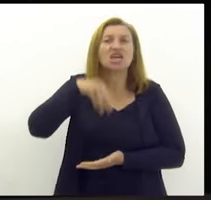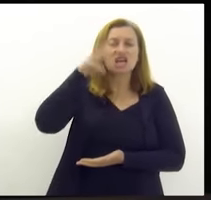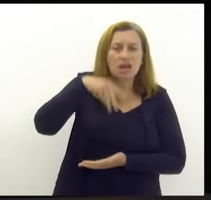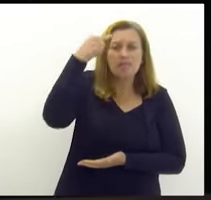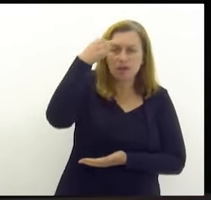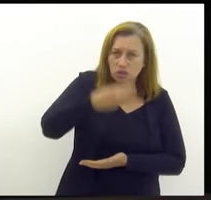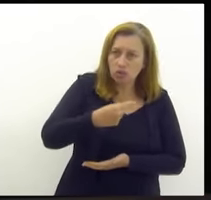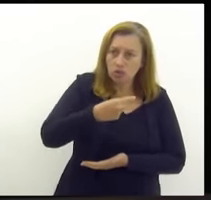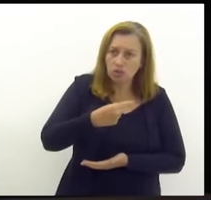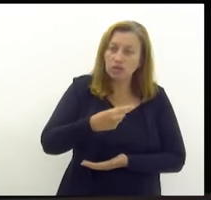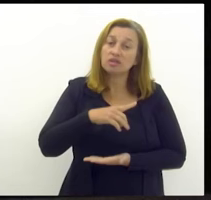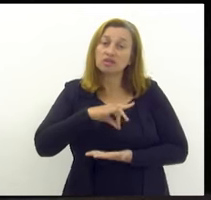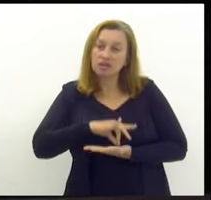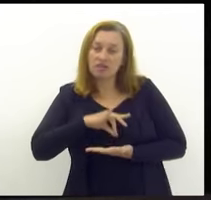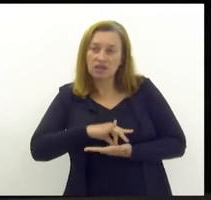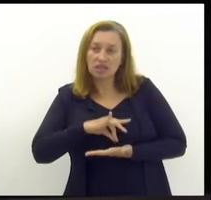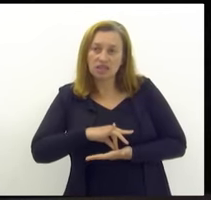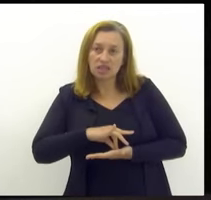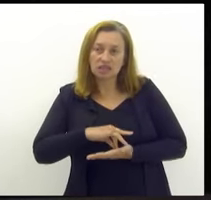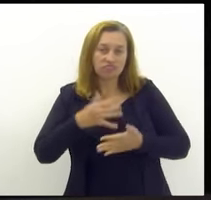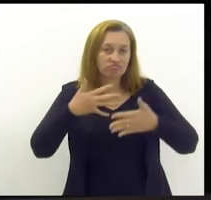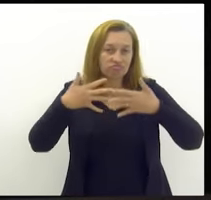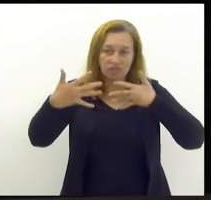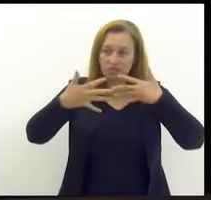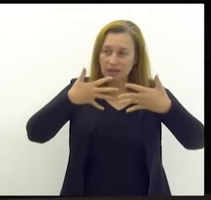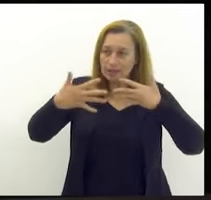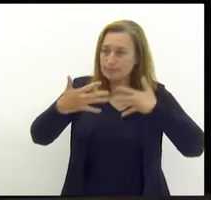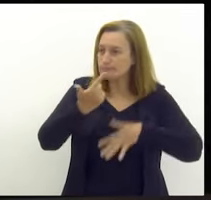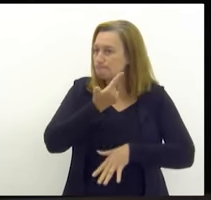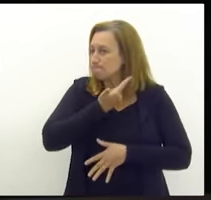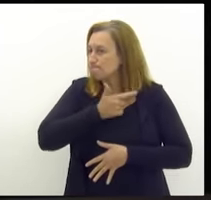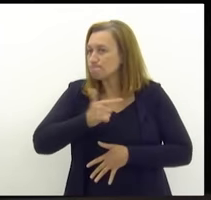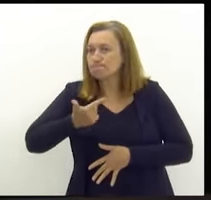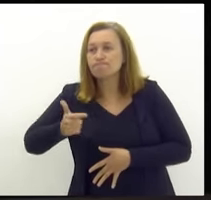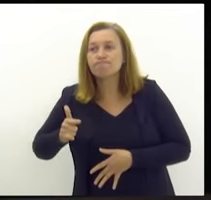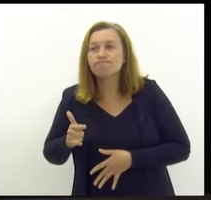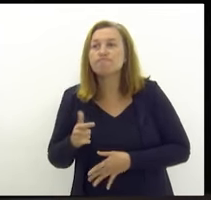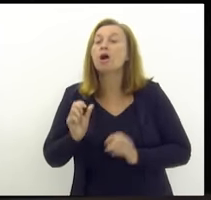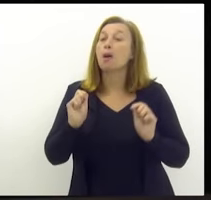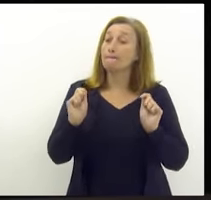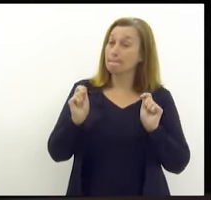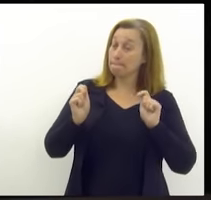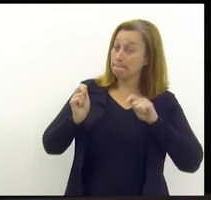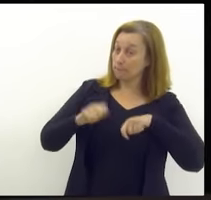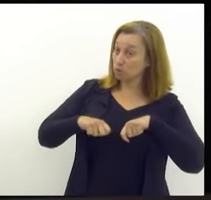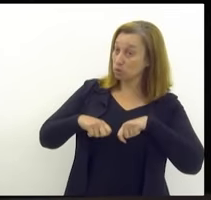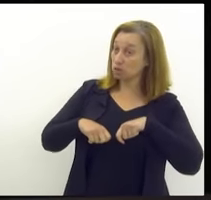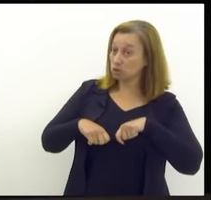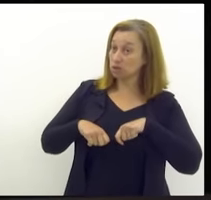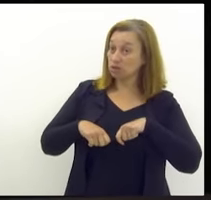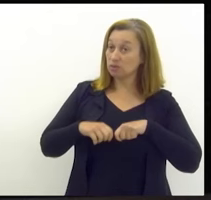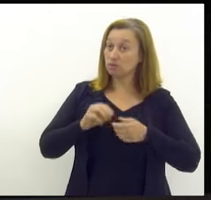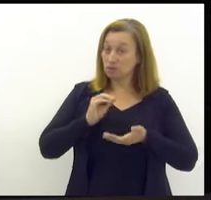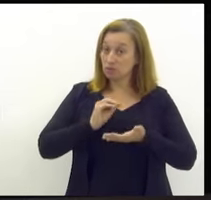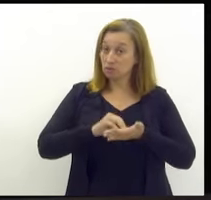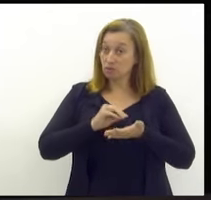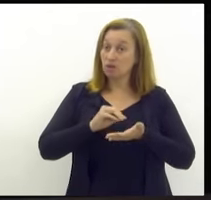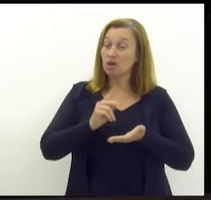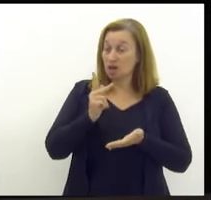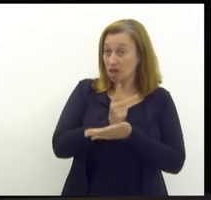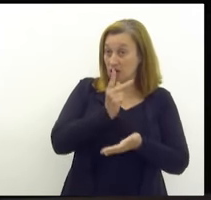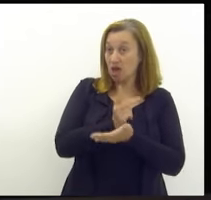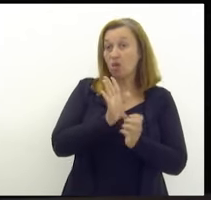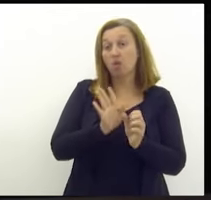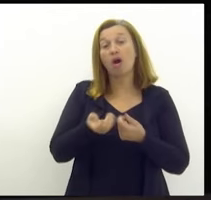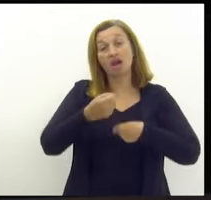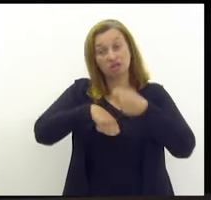ordem na verdade não tem transparência e quando não tem transparência é possível de improbidade administrativa então eu